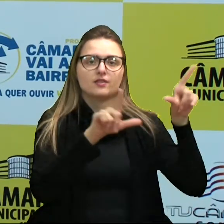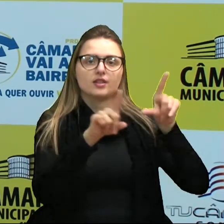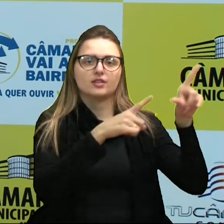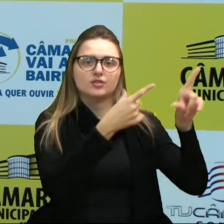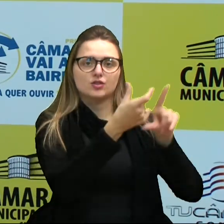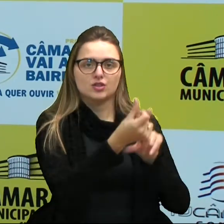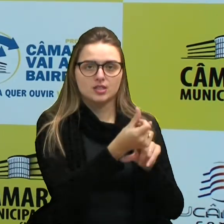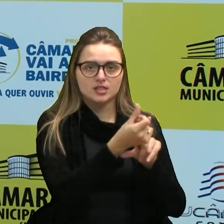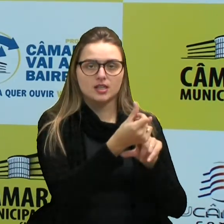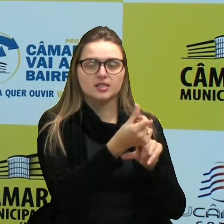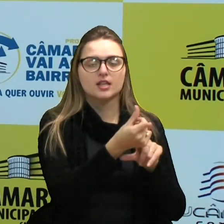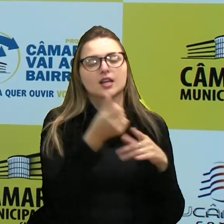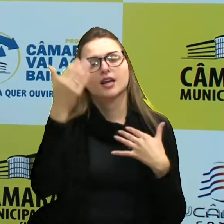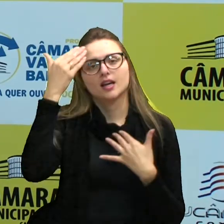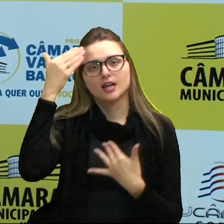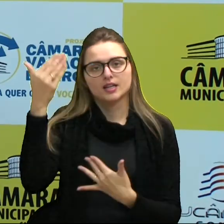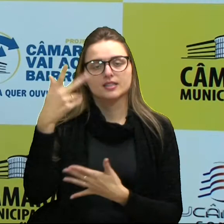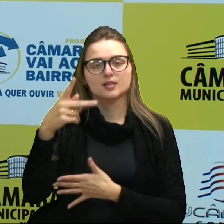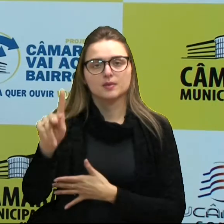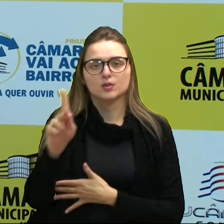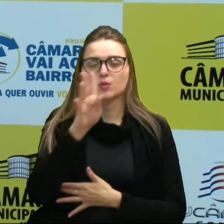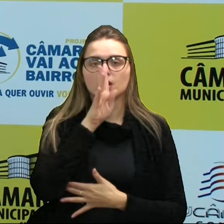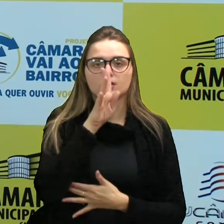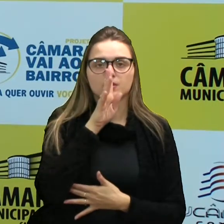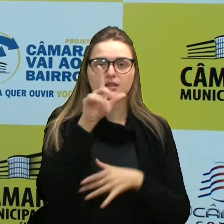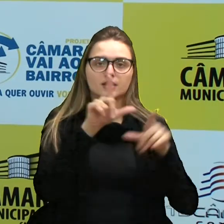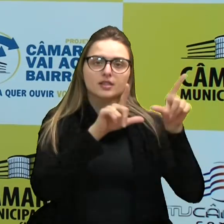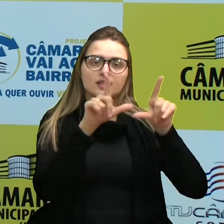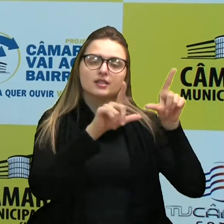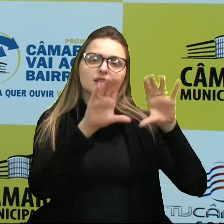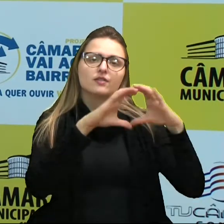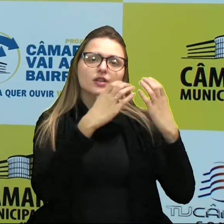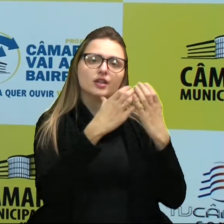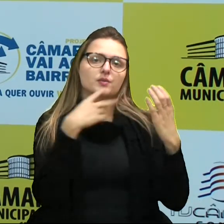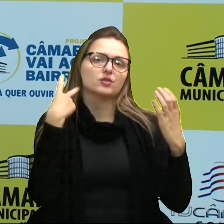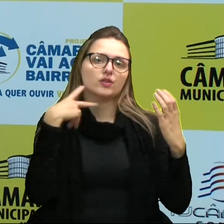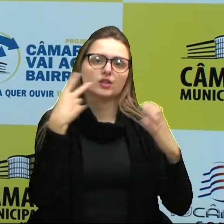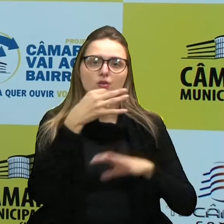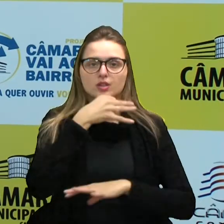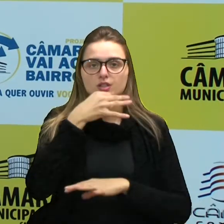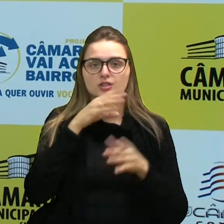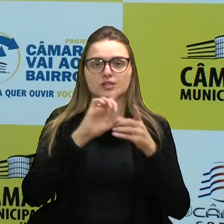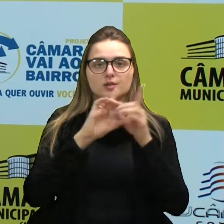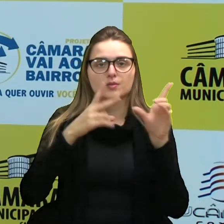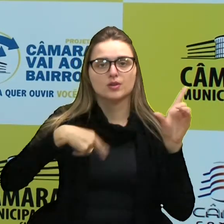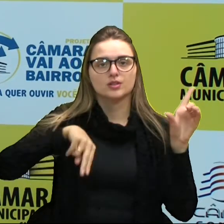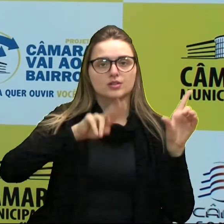obrigado pela sua companhia. TV Câmara Caxias, democracia que a gente vê.